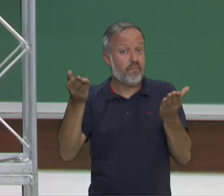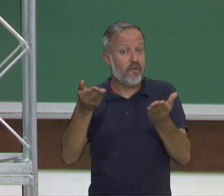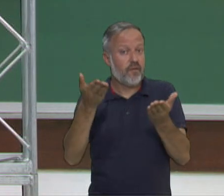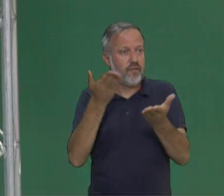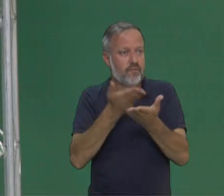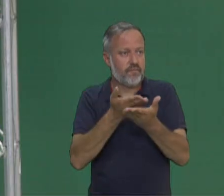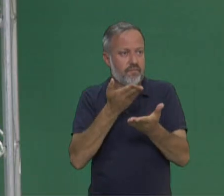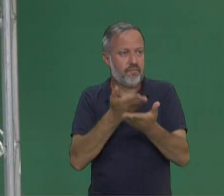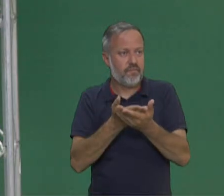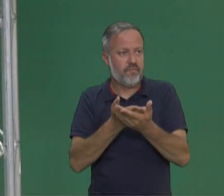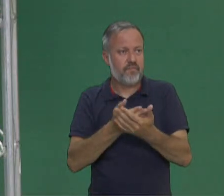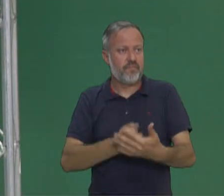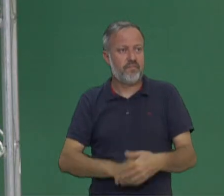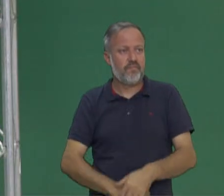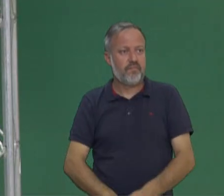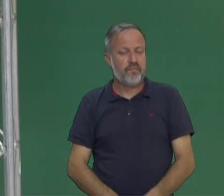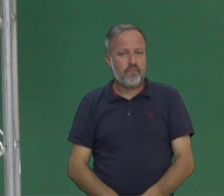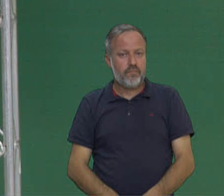trabalhar. Chega aqui pertinho.